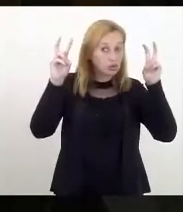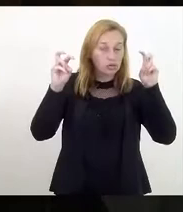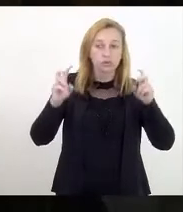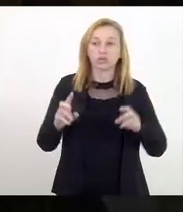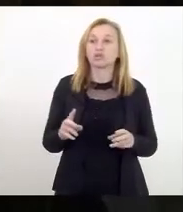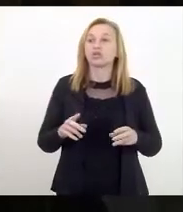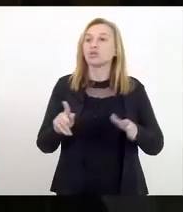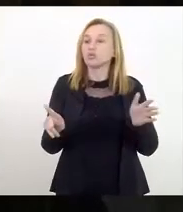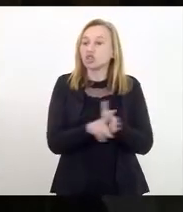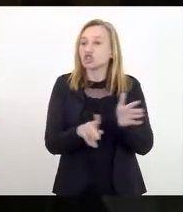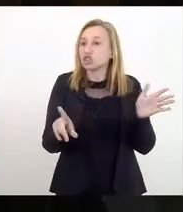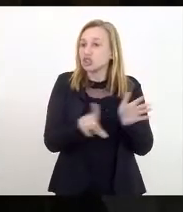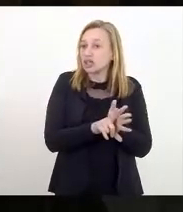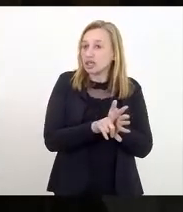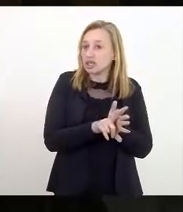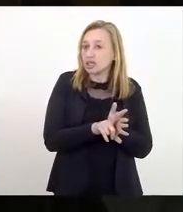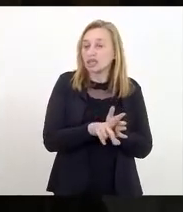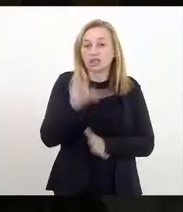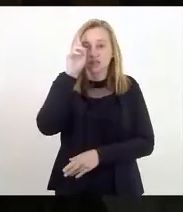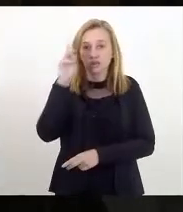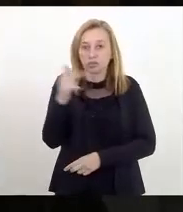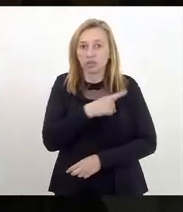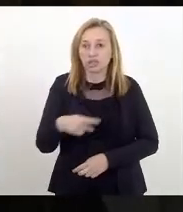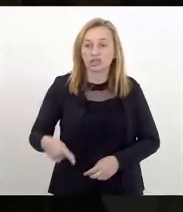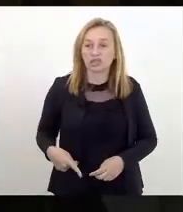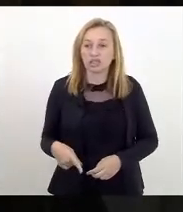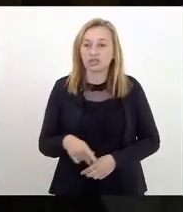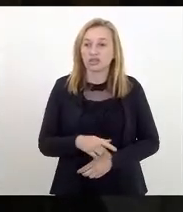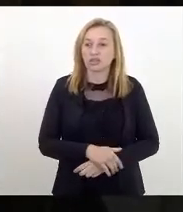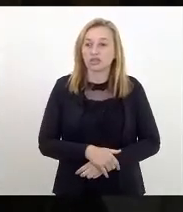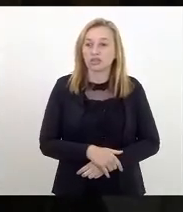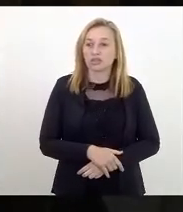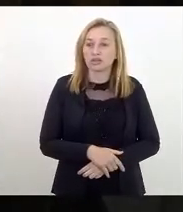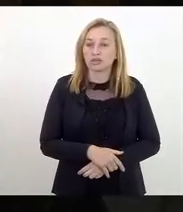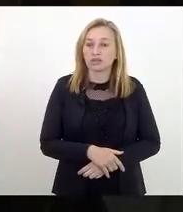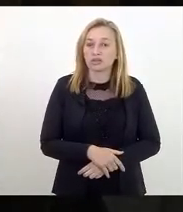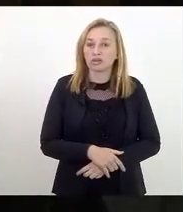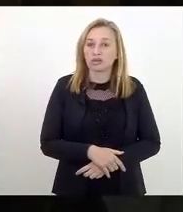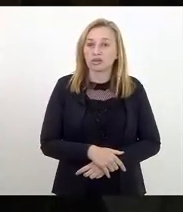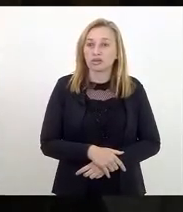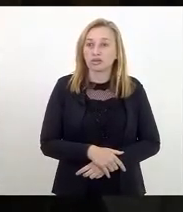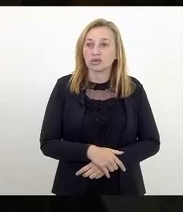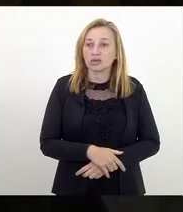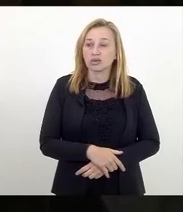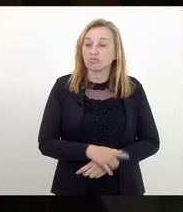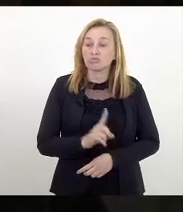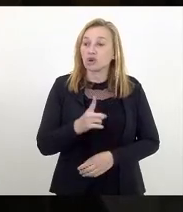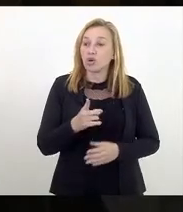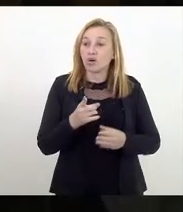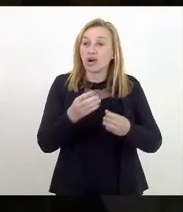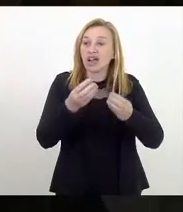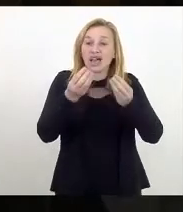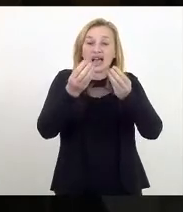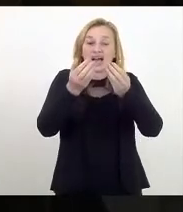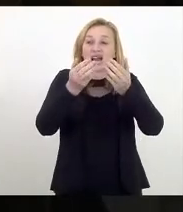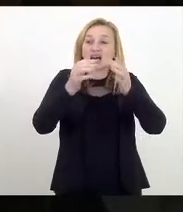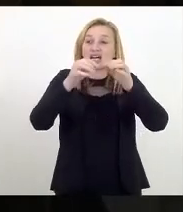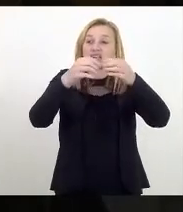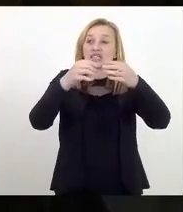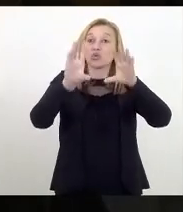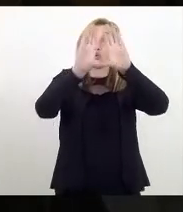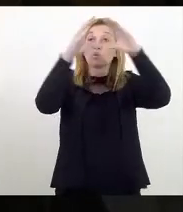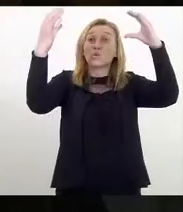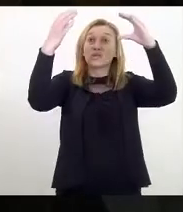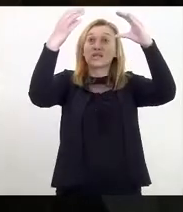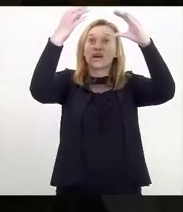E o projeto de lei, senhor presidente, não caiu do céu aqui na Assembleia. ele vem sendo